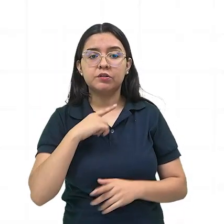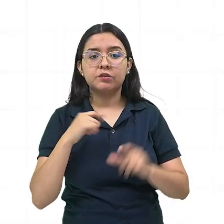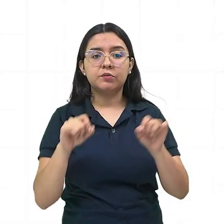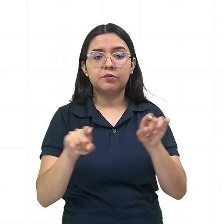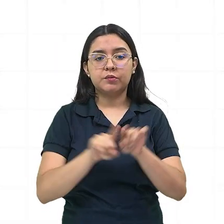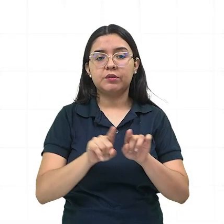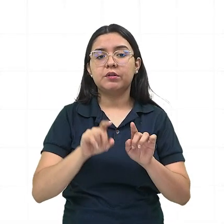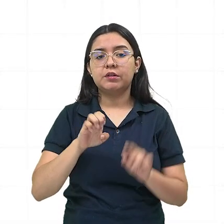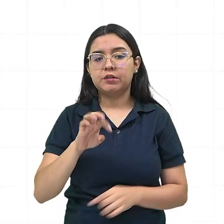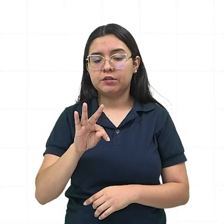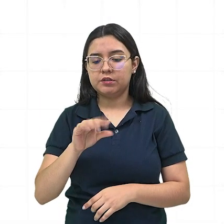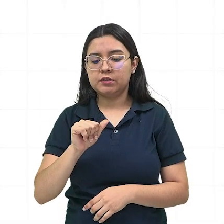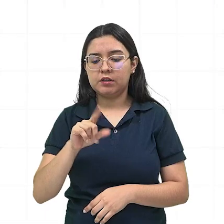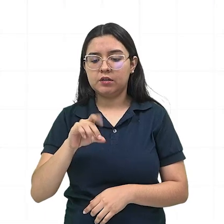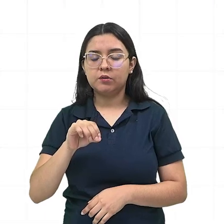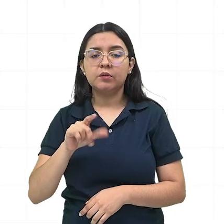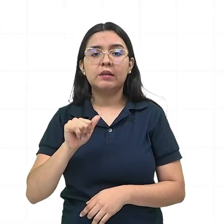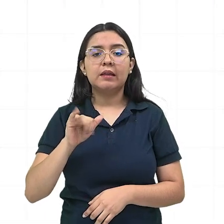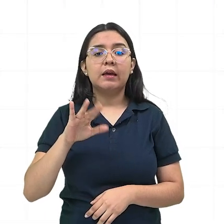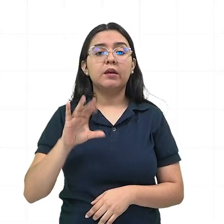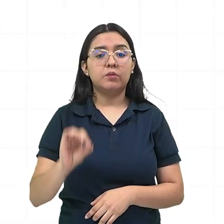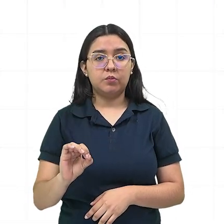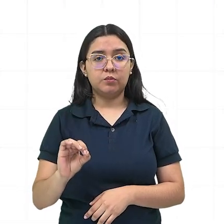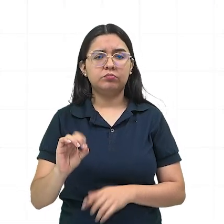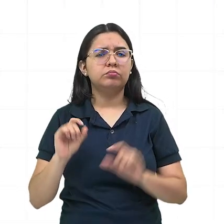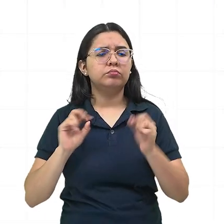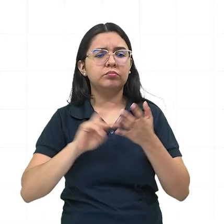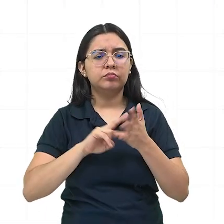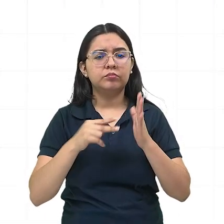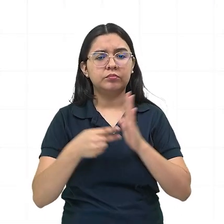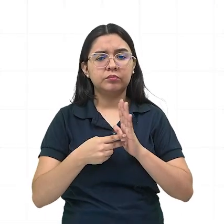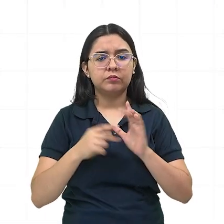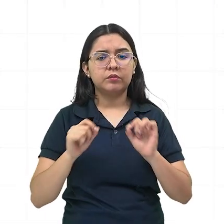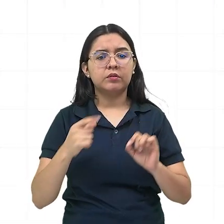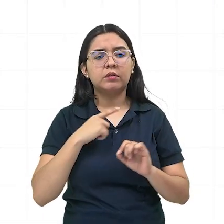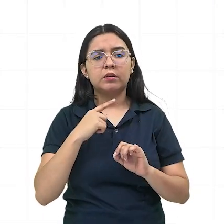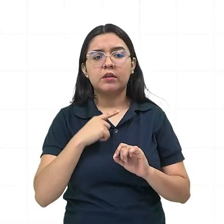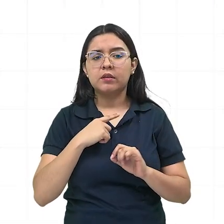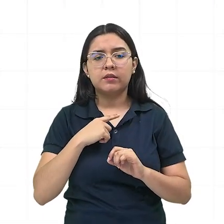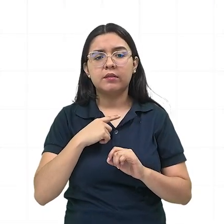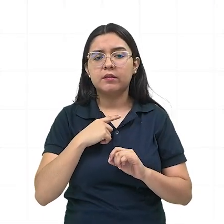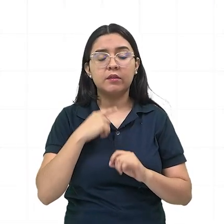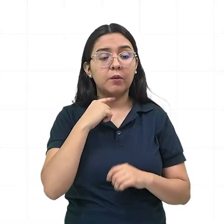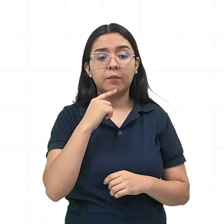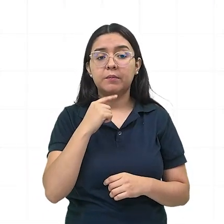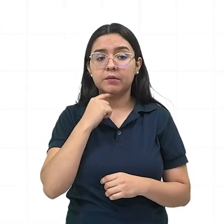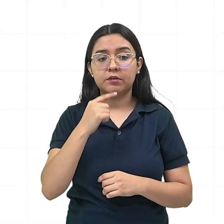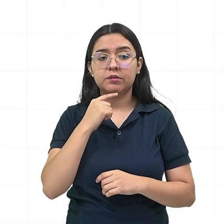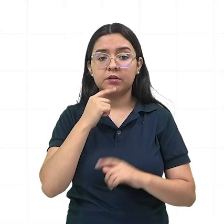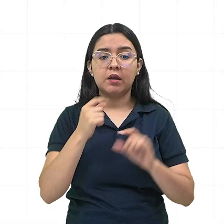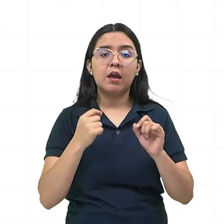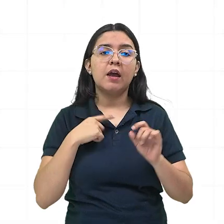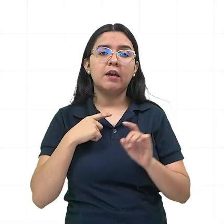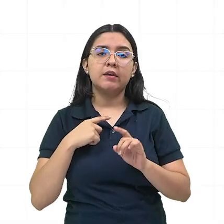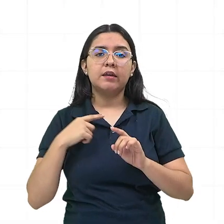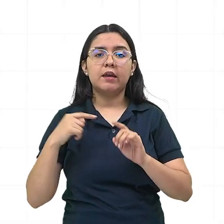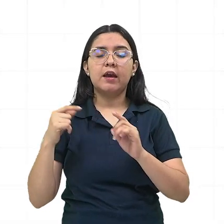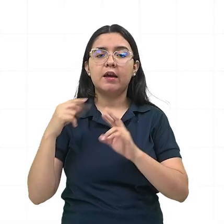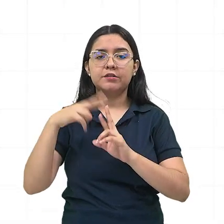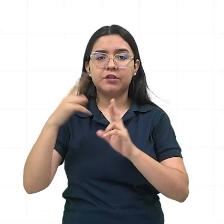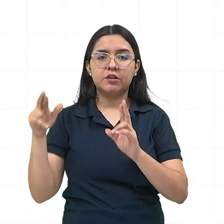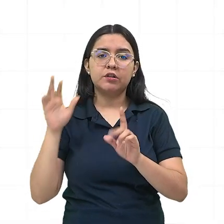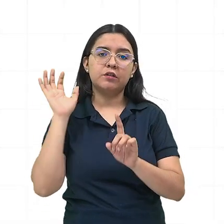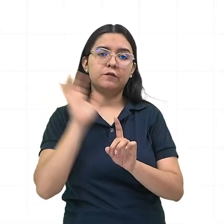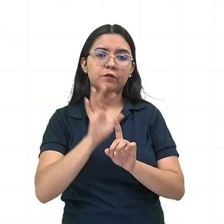laico. E aqui é muito interessante, um Estado laico é aquele que não permite a interferência religiosa em